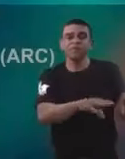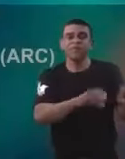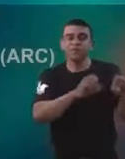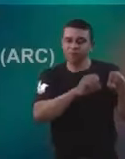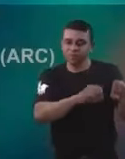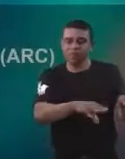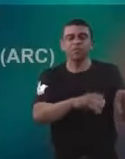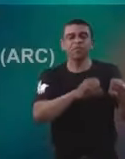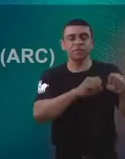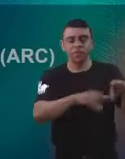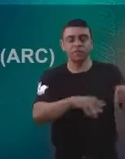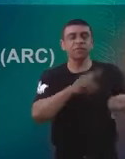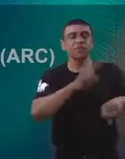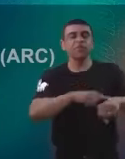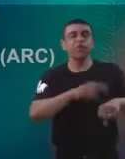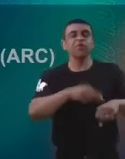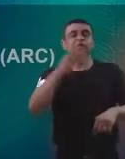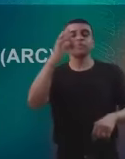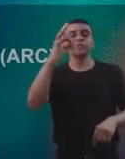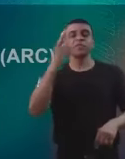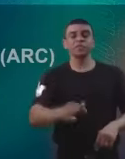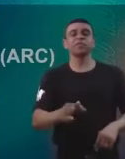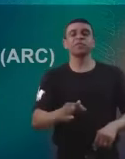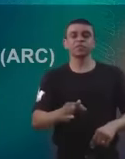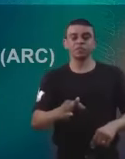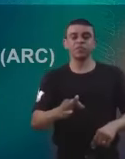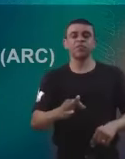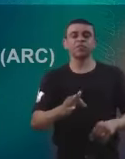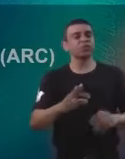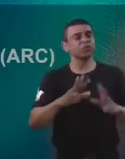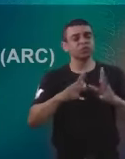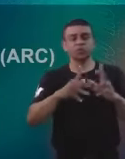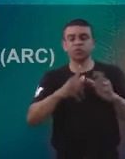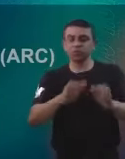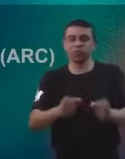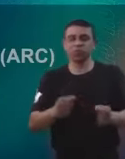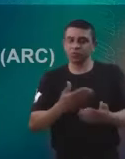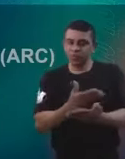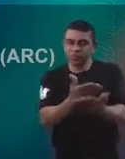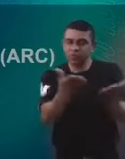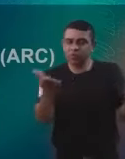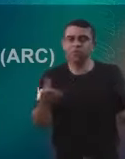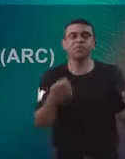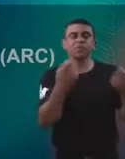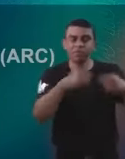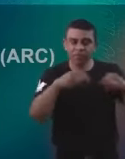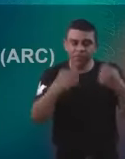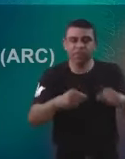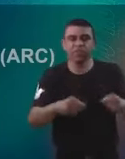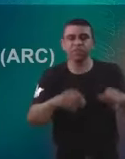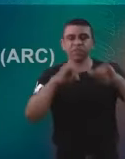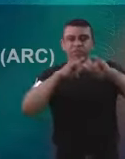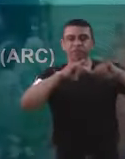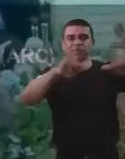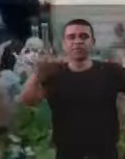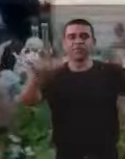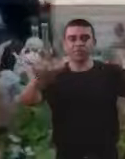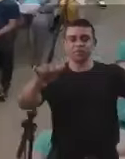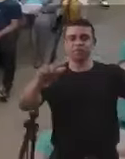hora certa o que vocês convém, o que é necessário falar. E os discípulos disseram amém. Amém?